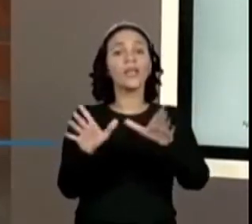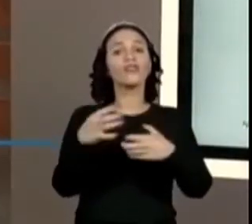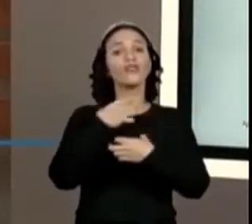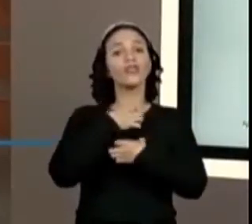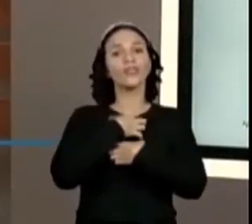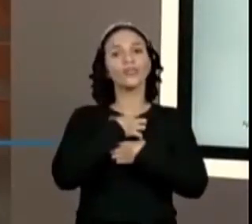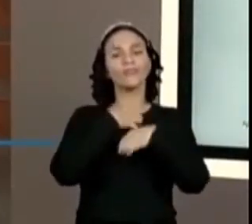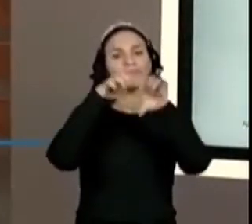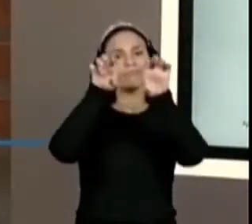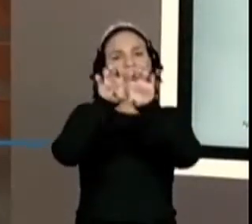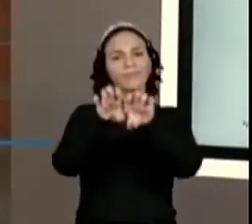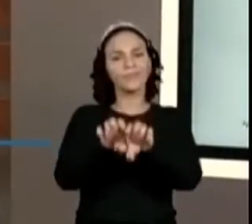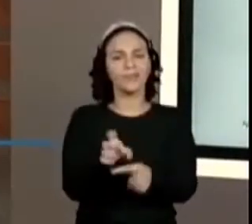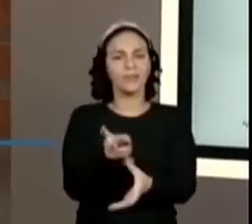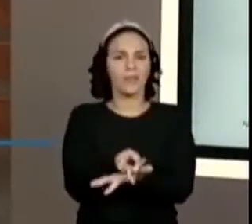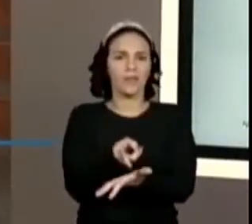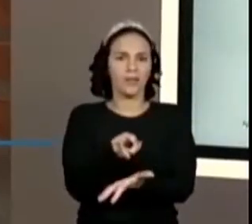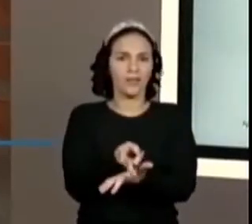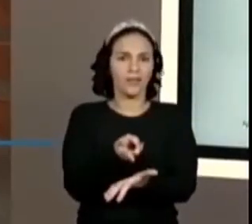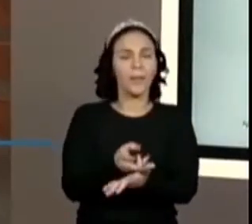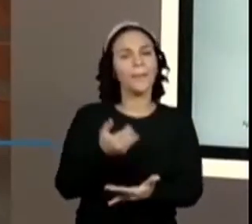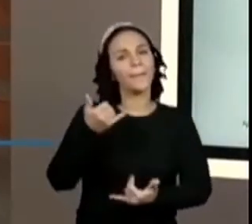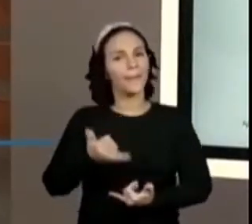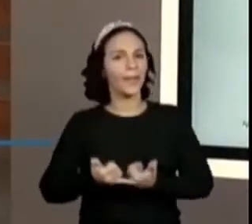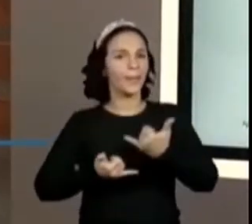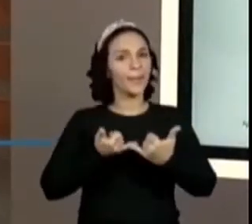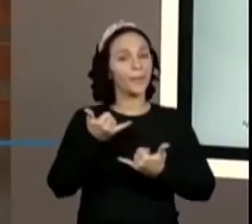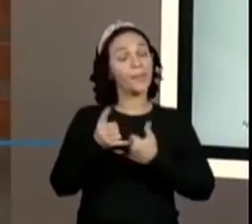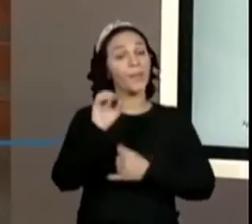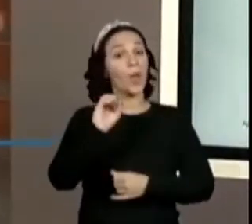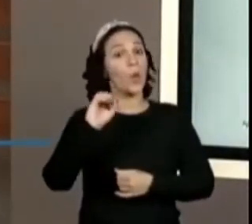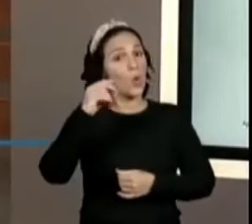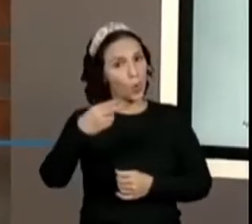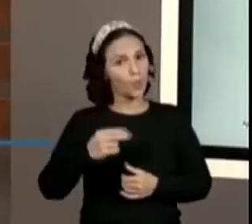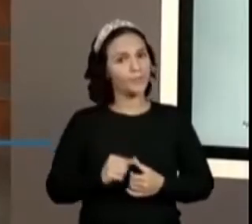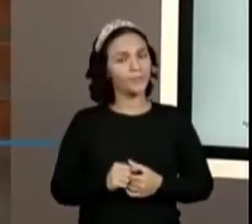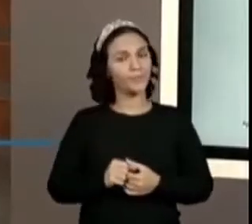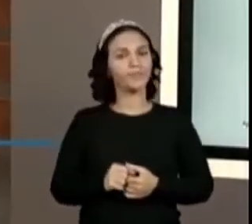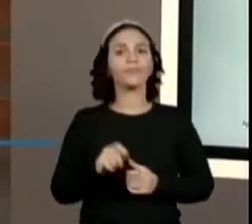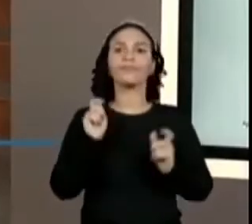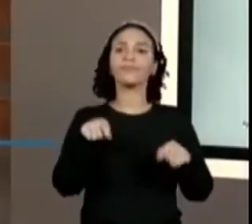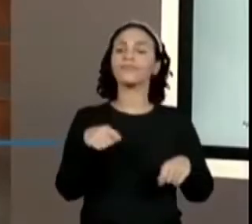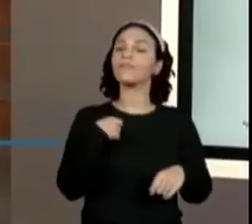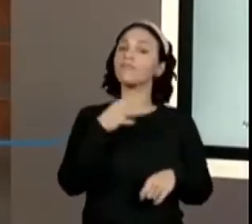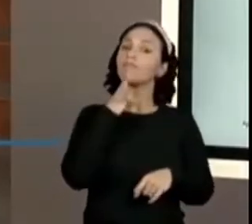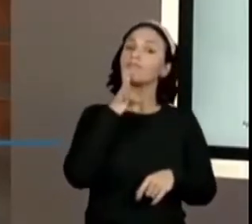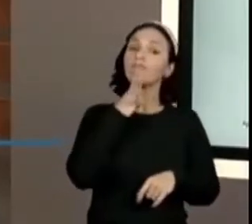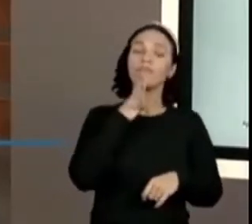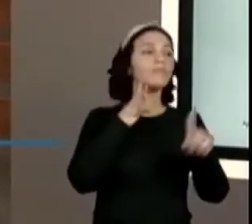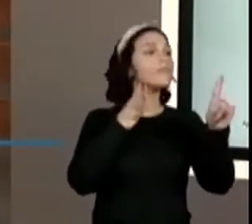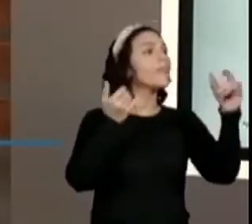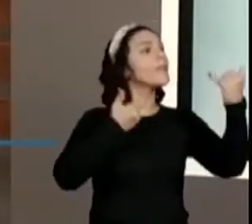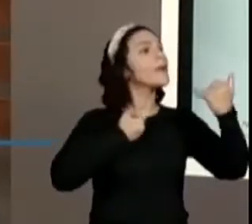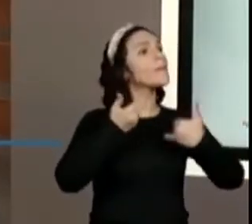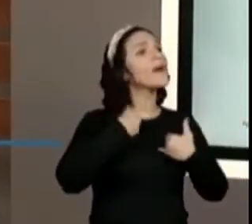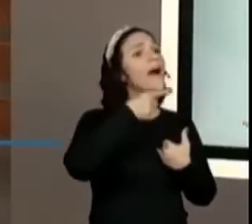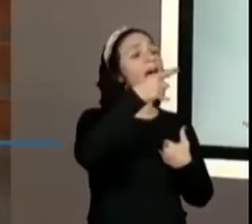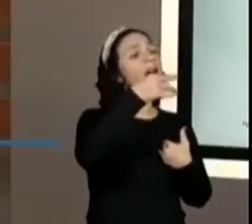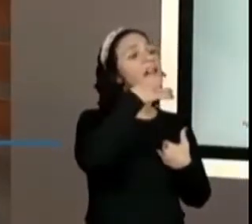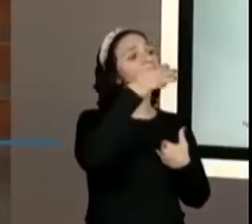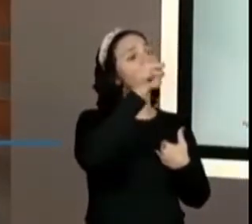a estrutura dessa parlenda para continuar brincando, ou eu posso conhecer uma que talvez por aí a gente já